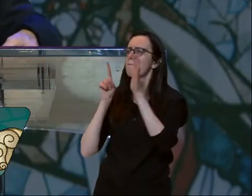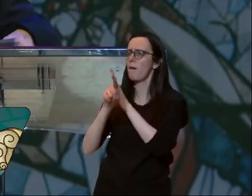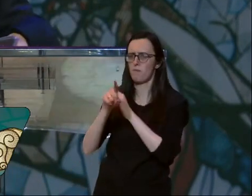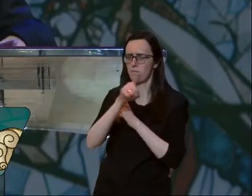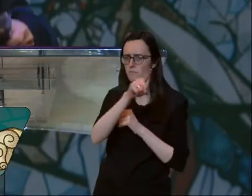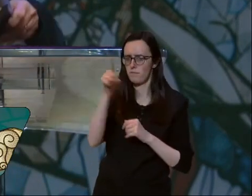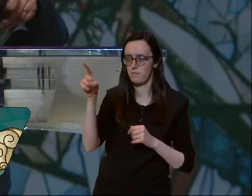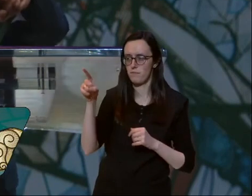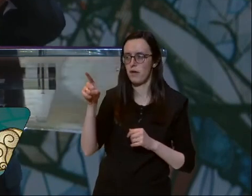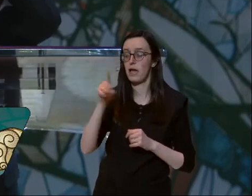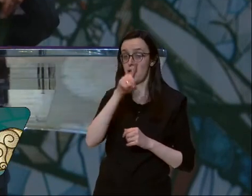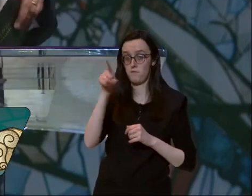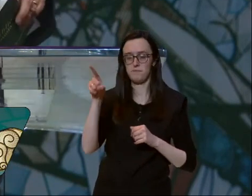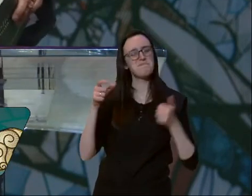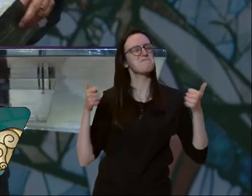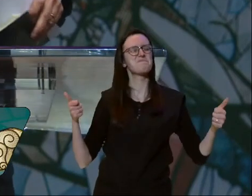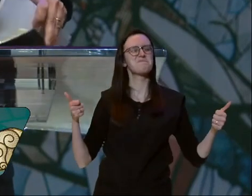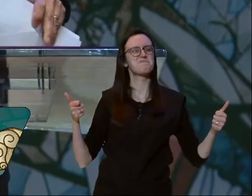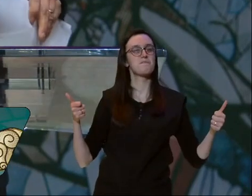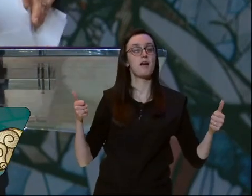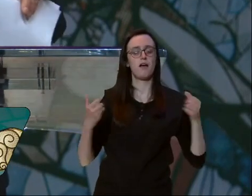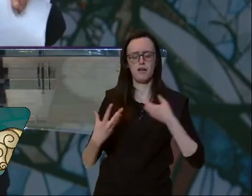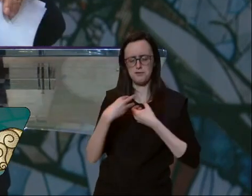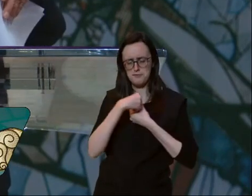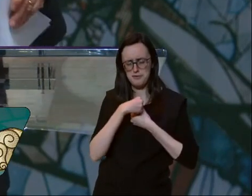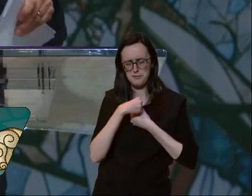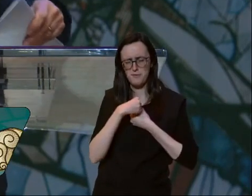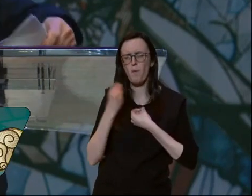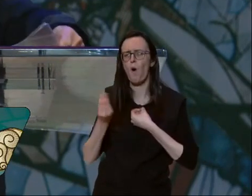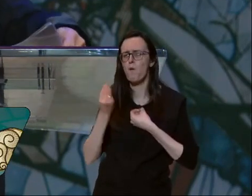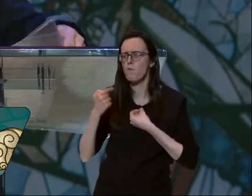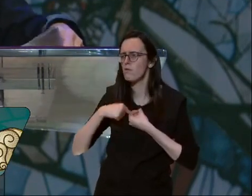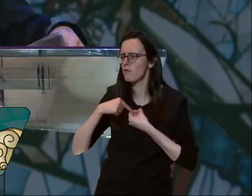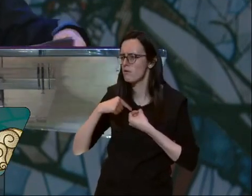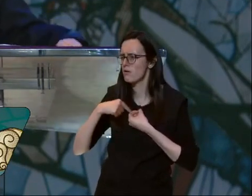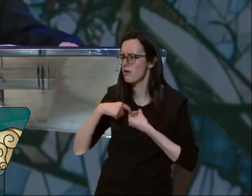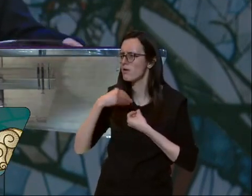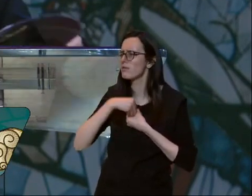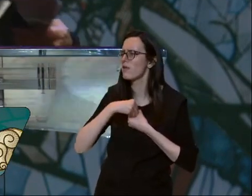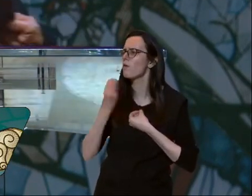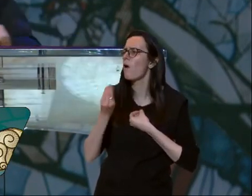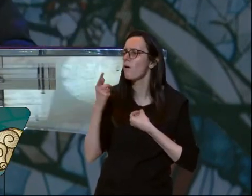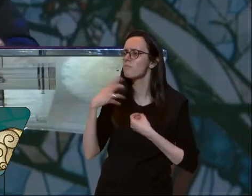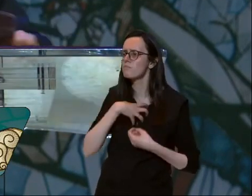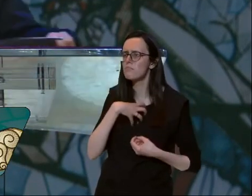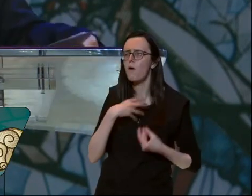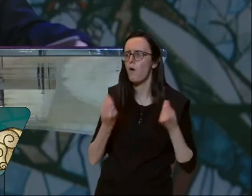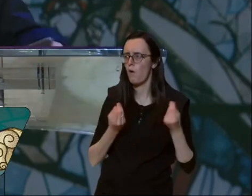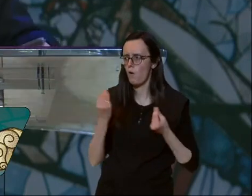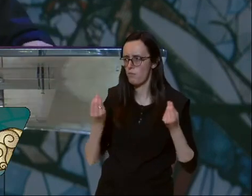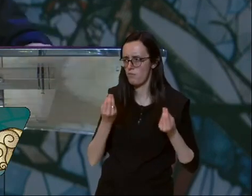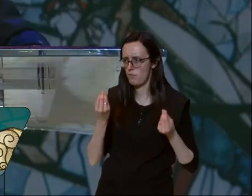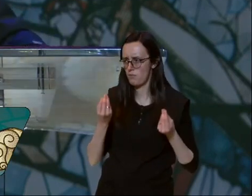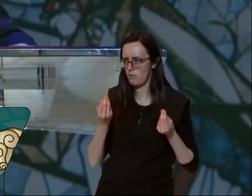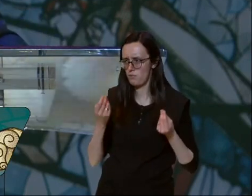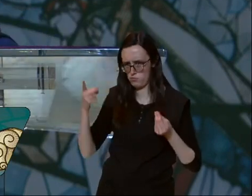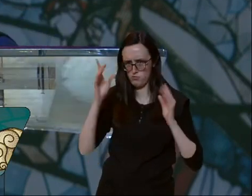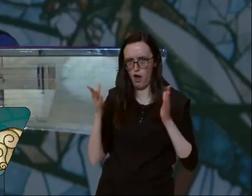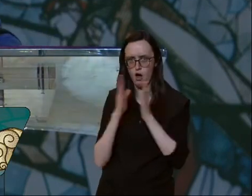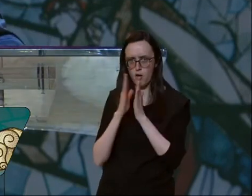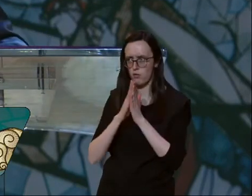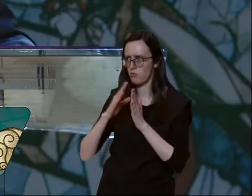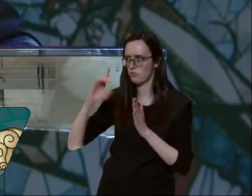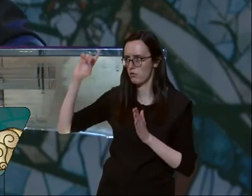o seu porém, como está o seu porém? Você tem procurado a pessoa